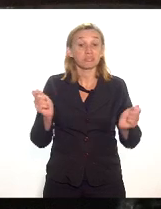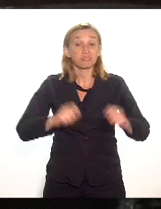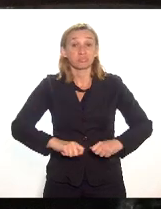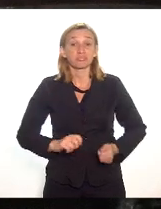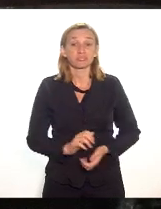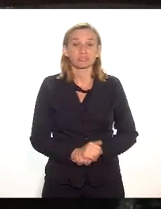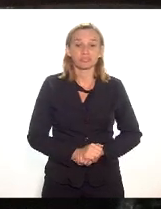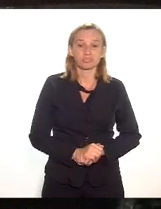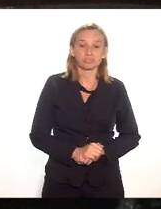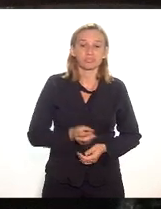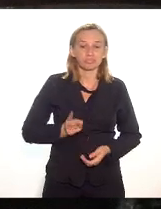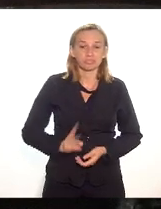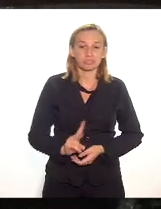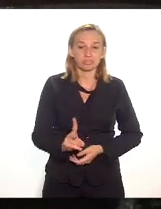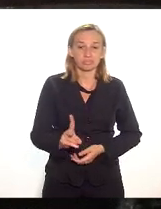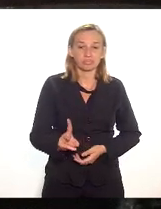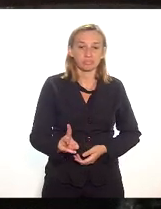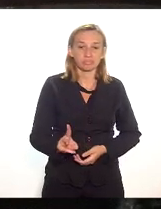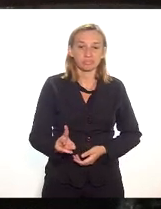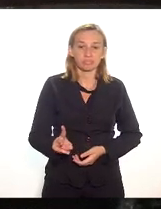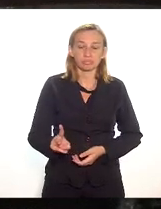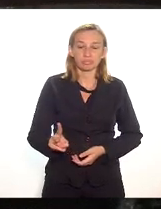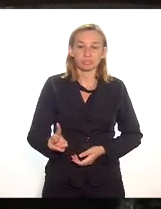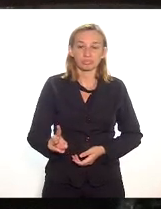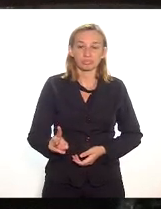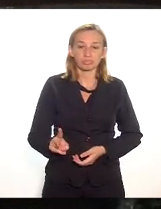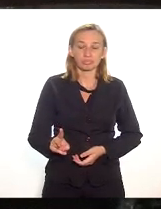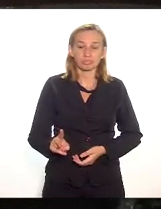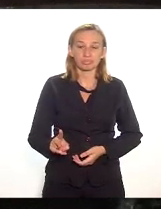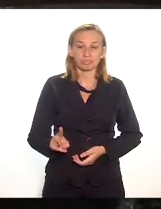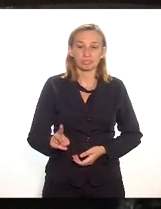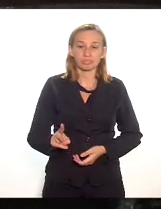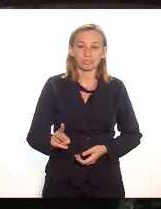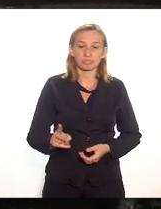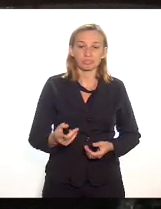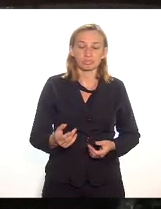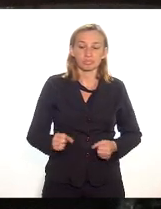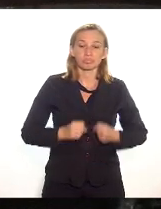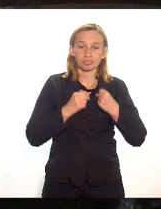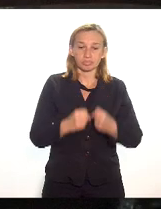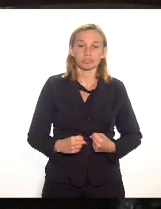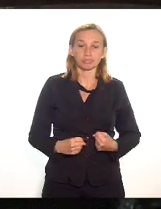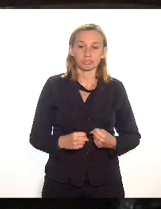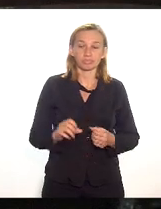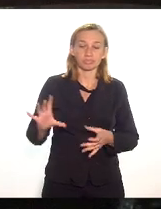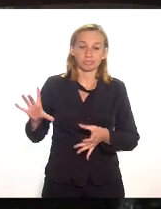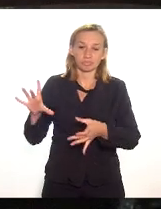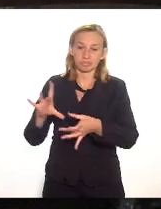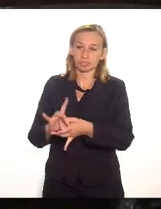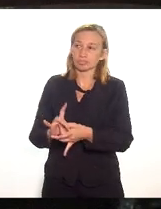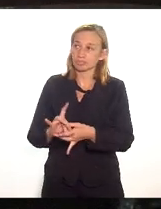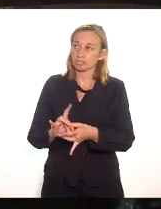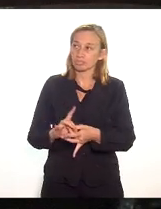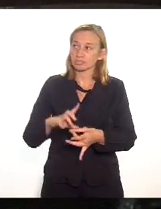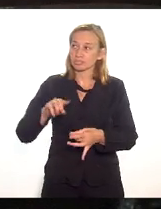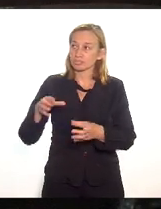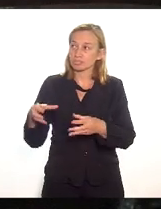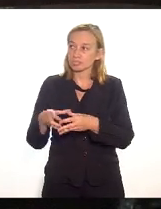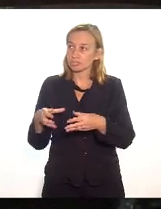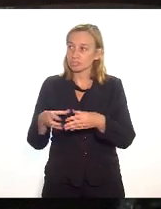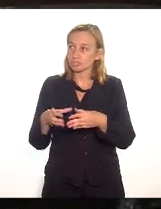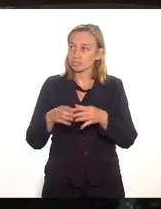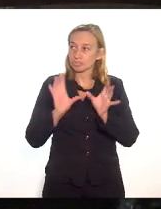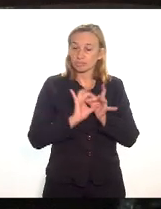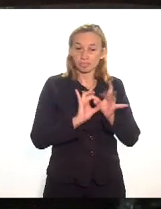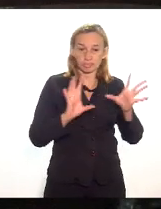possibilidade de continuarem no poder público, se aliando a um grupinho